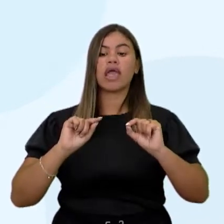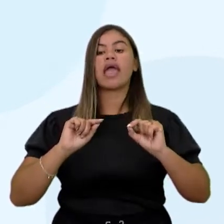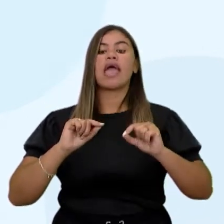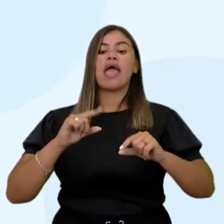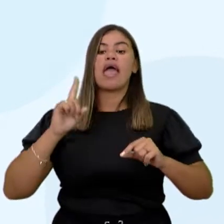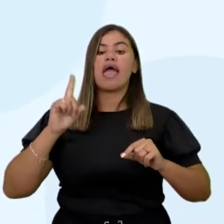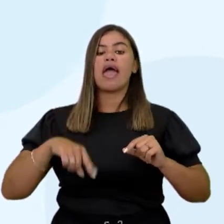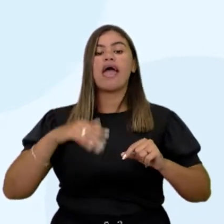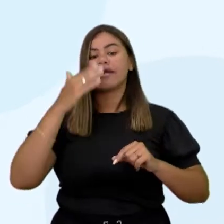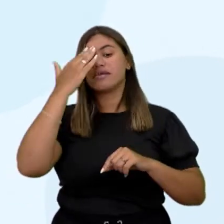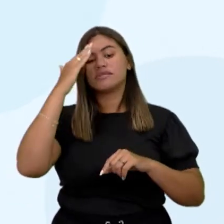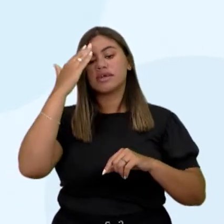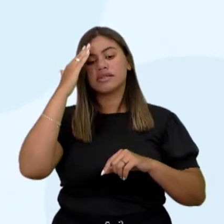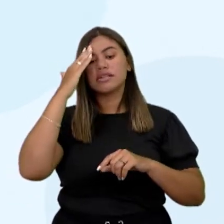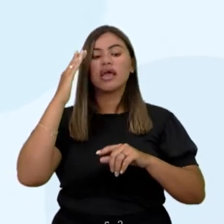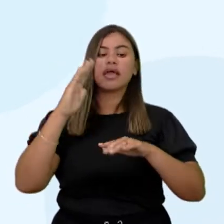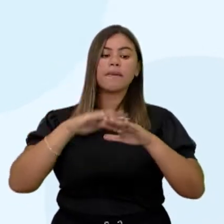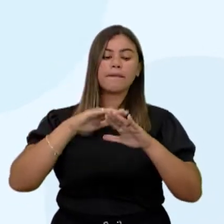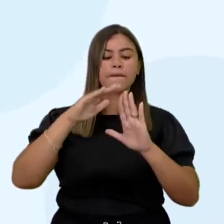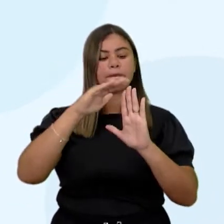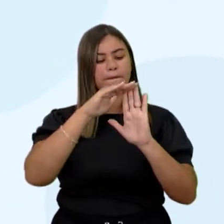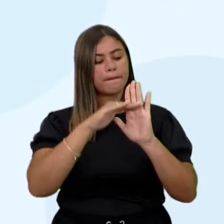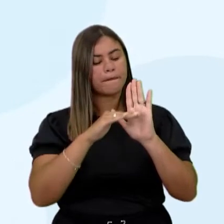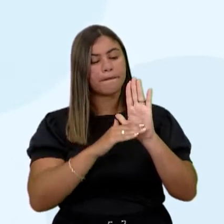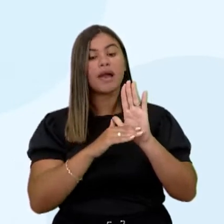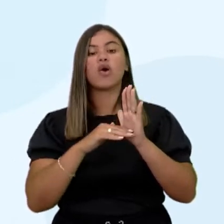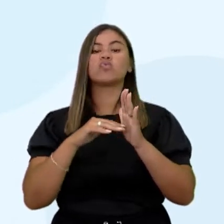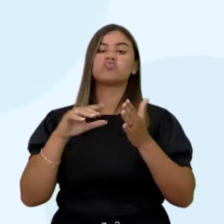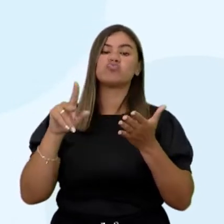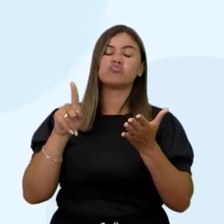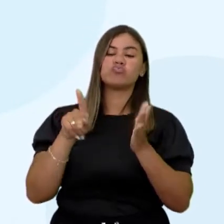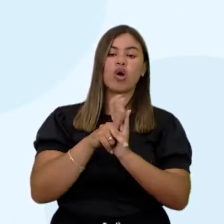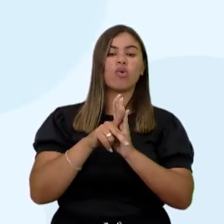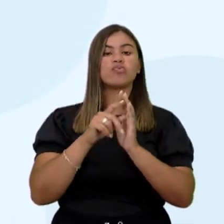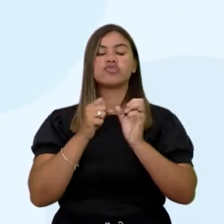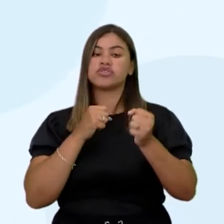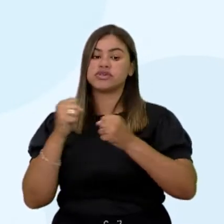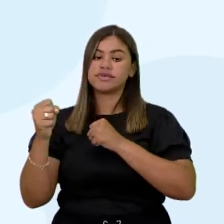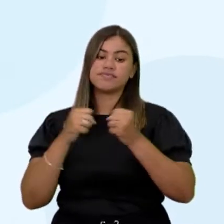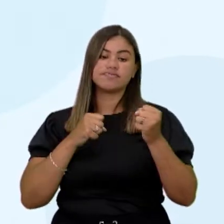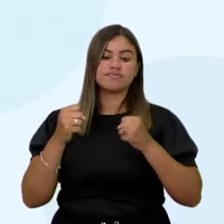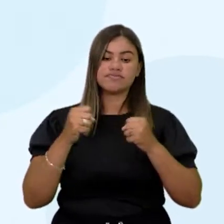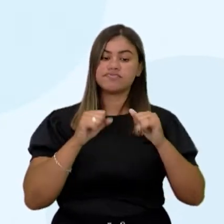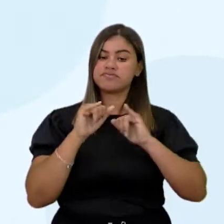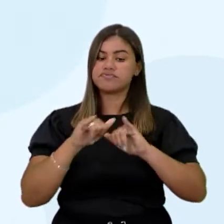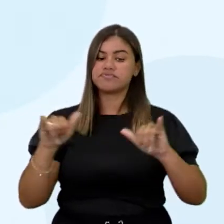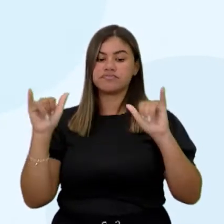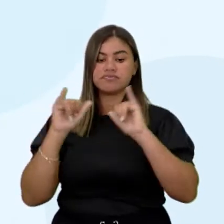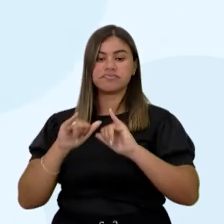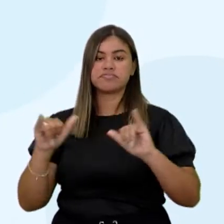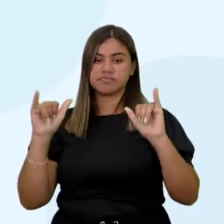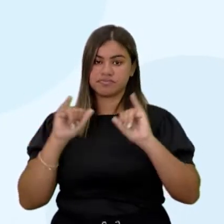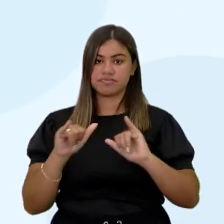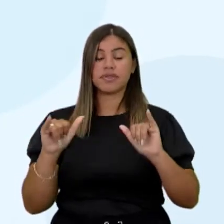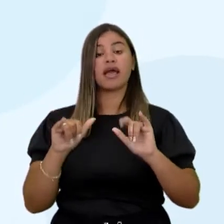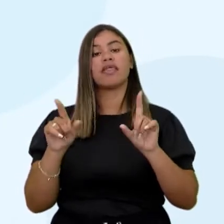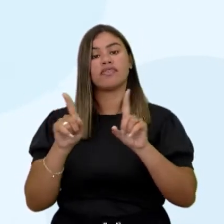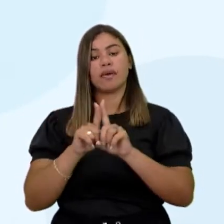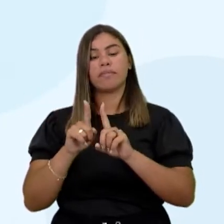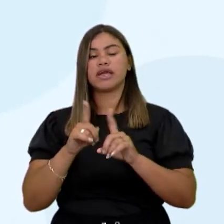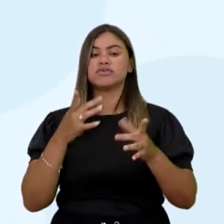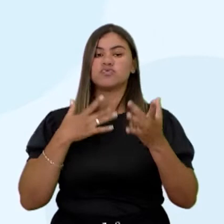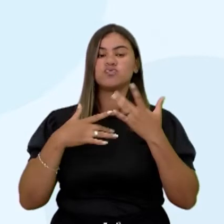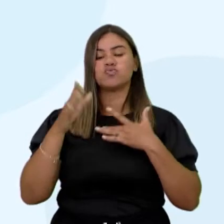em relação às escolhas das pautas dos veículos de imprensa, assim como os interesses que os mobilizam. Então, é o que